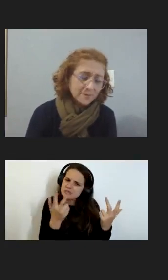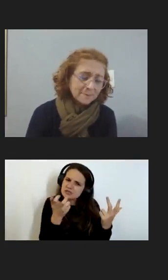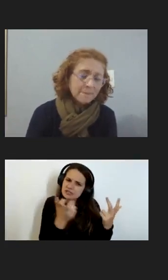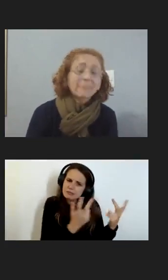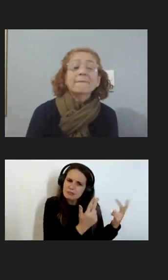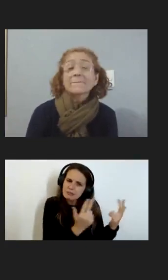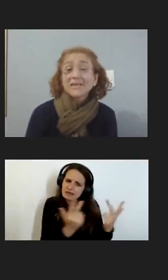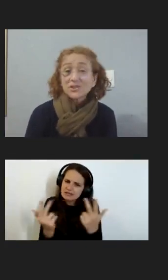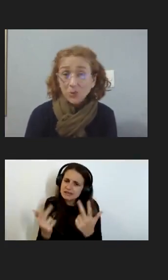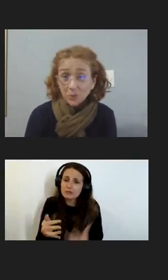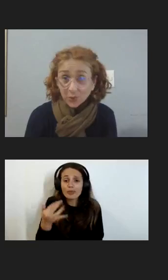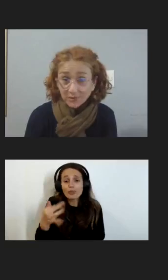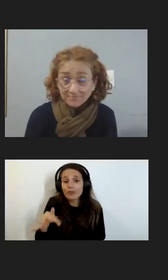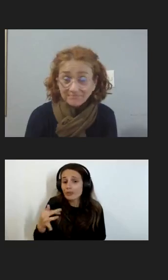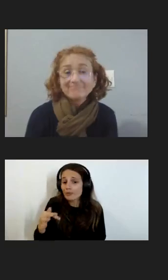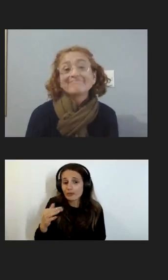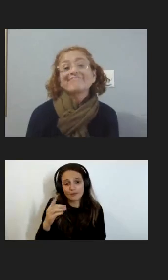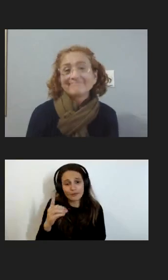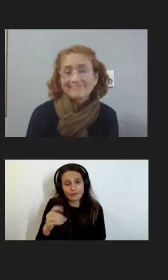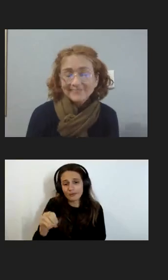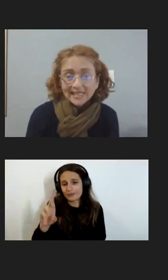dor. Dor,